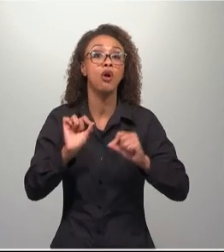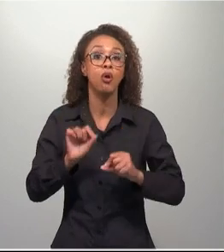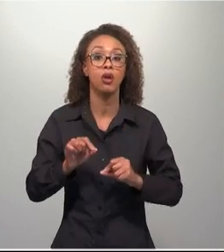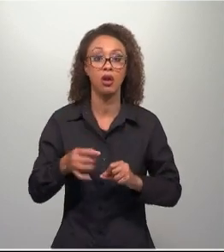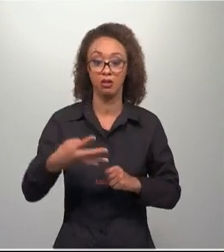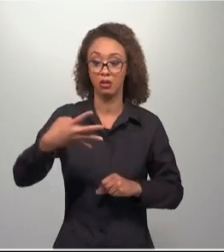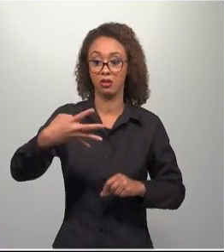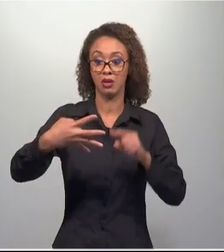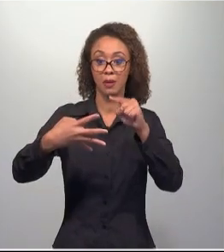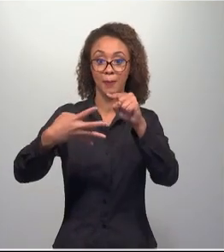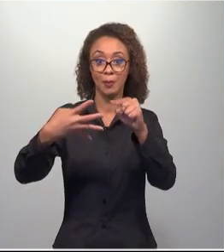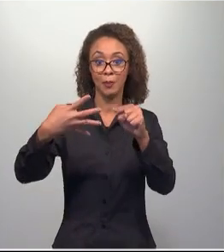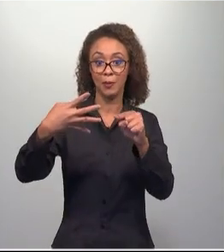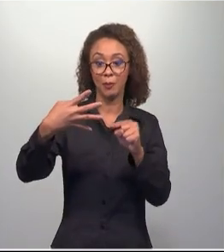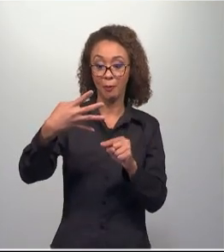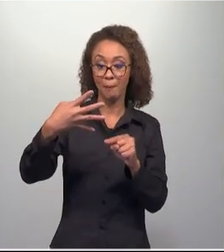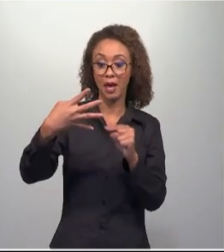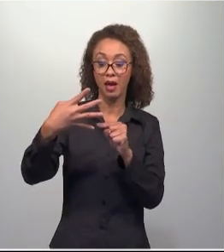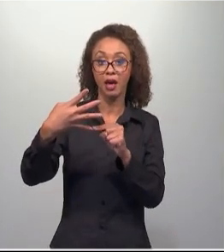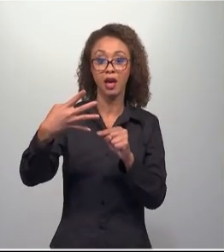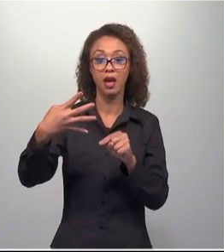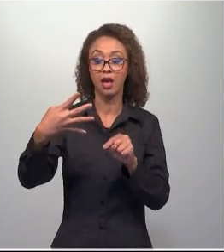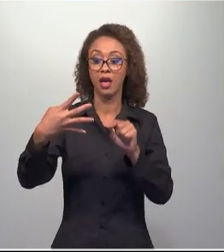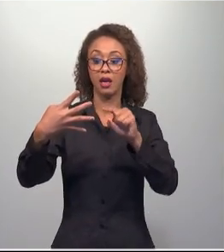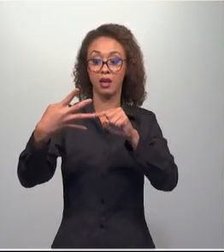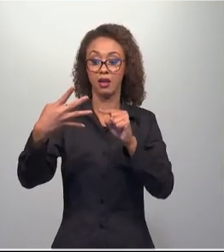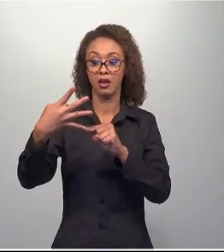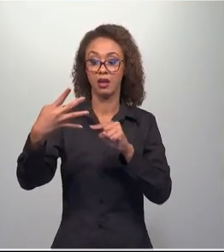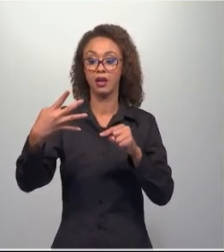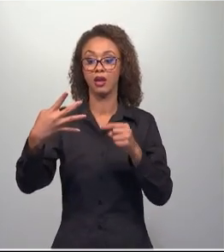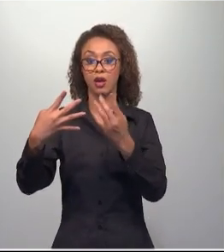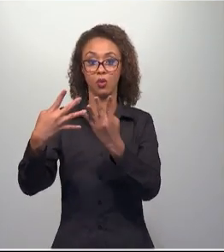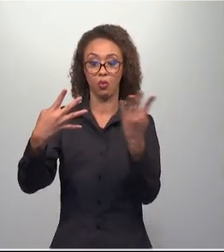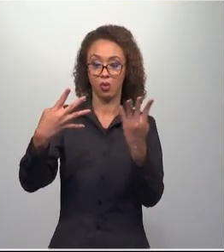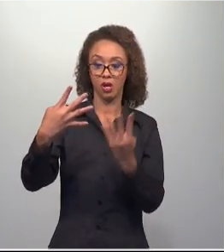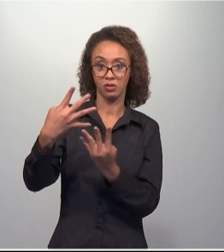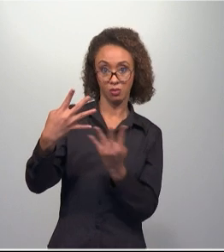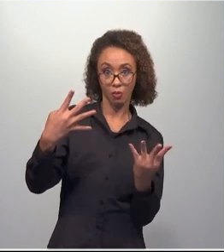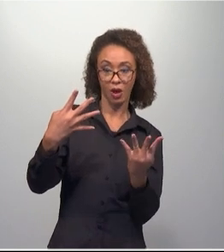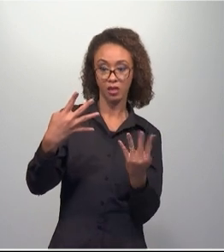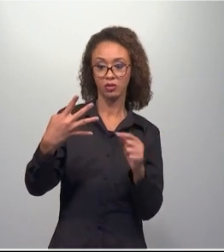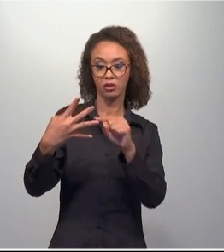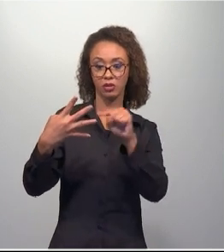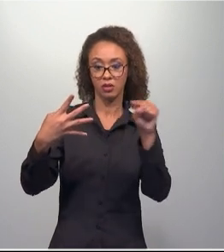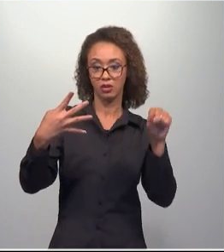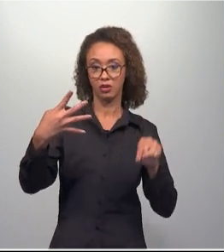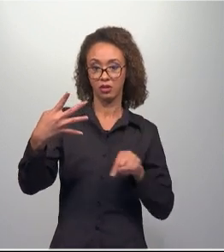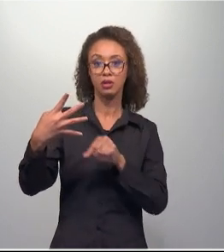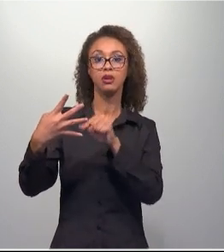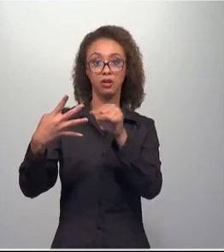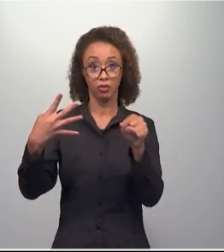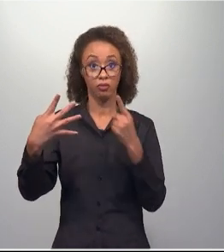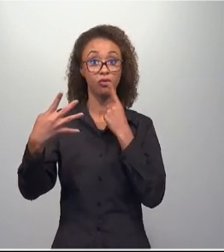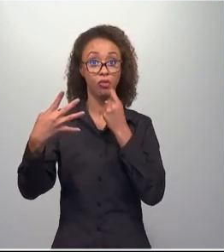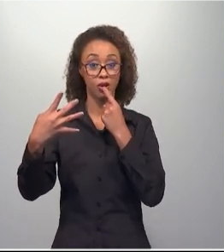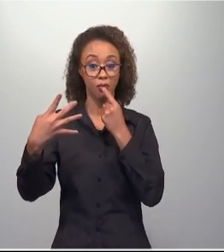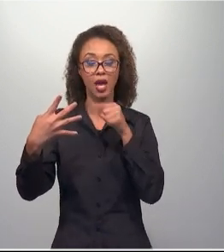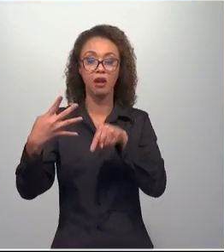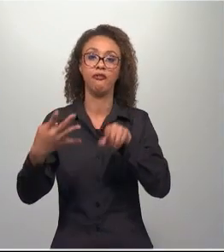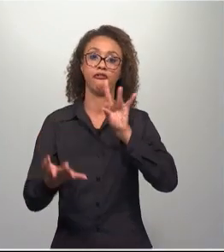para os oito elementos inferiores da minha tabela e aí então eu tenho enquanto eles forem